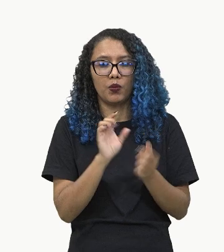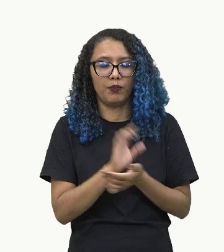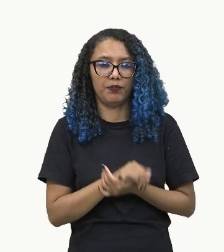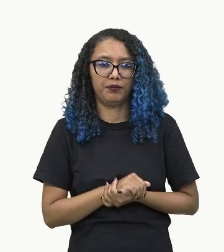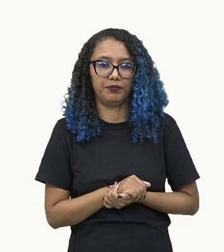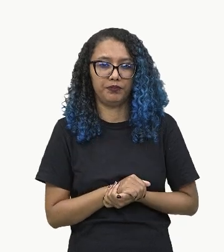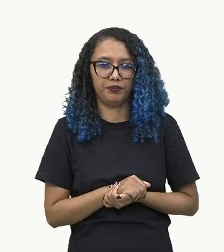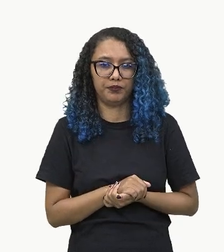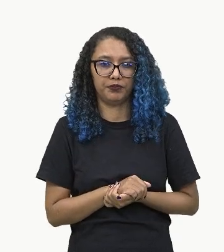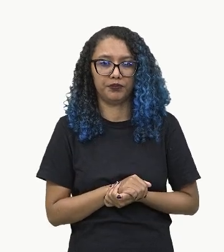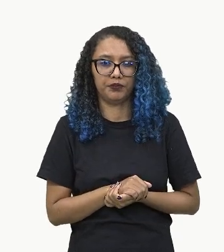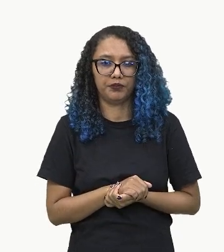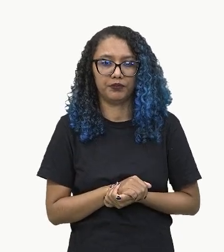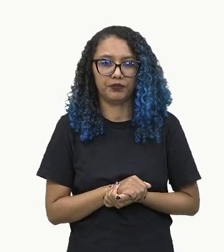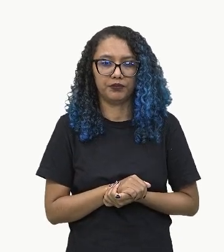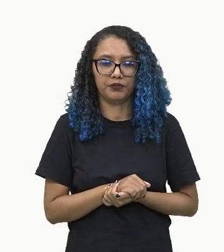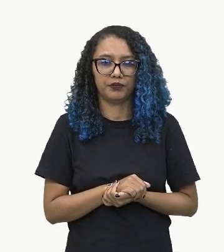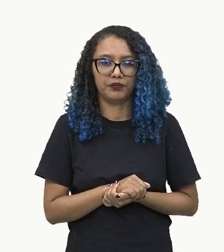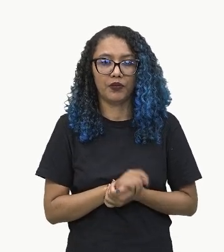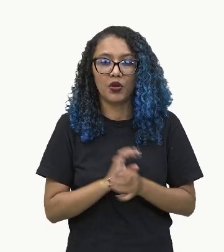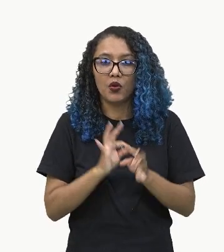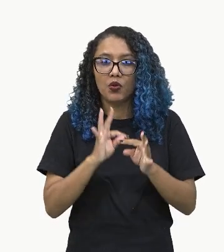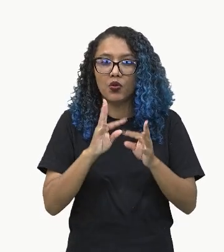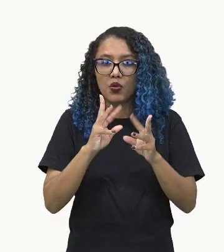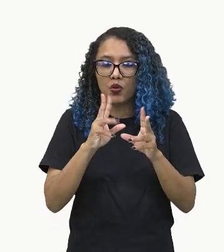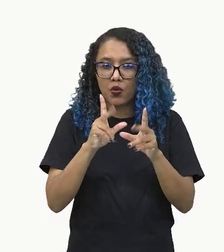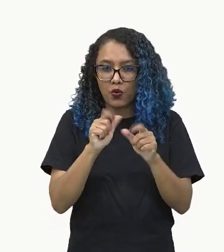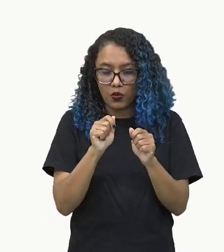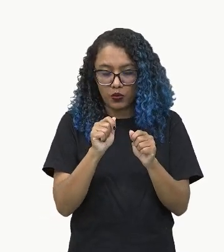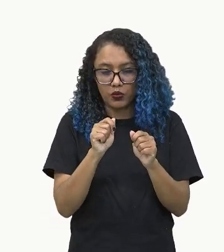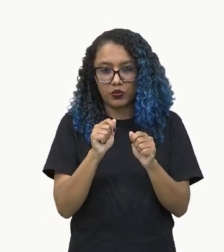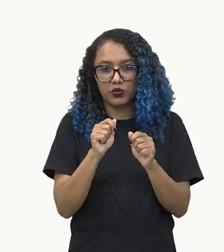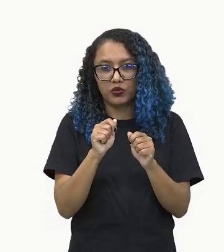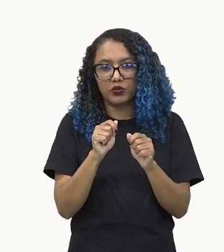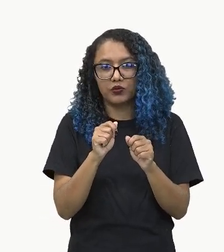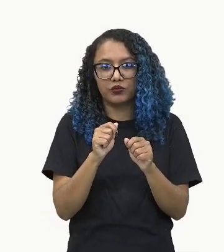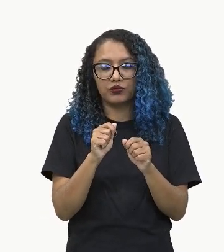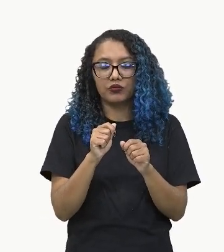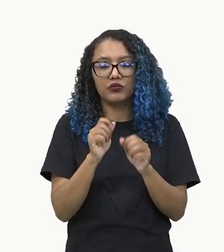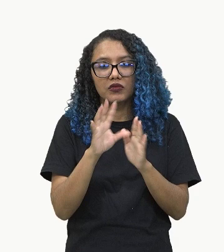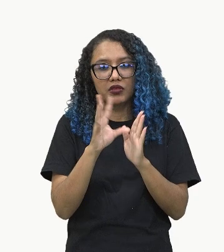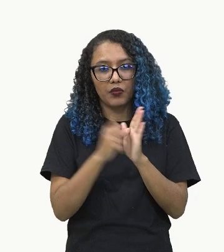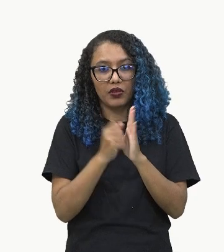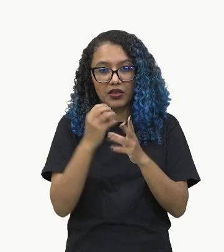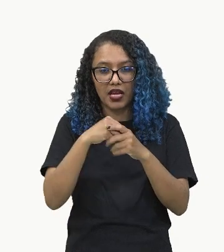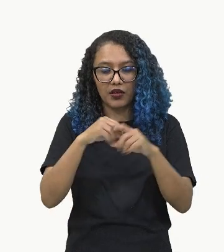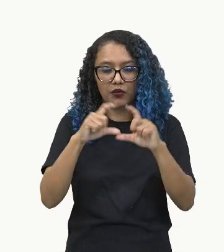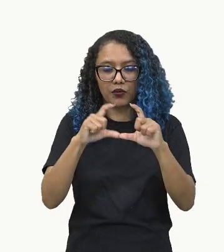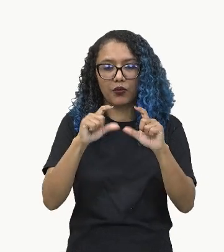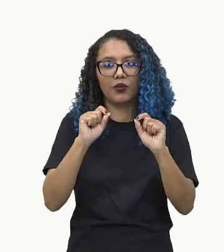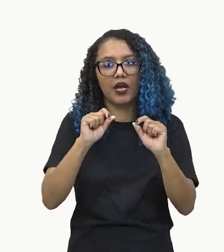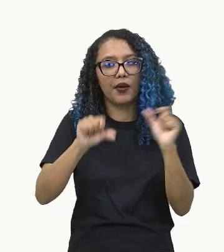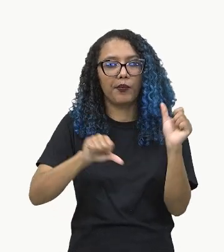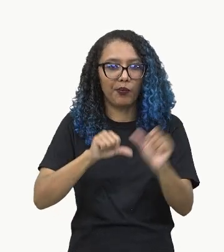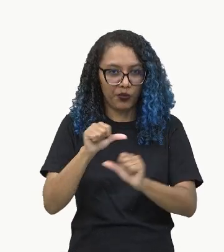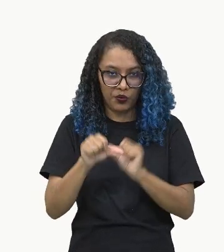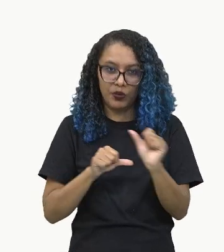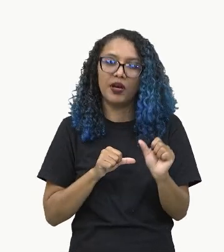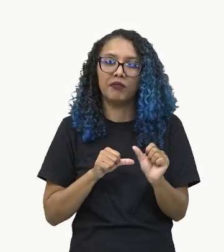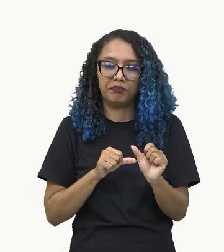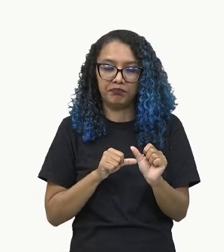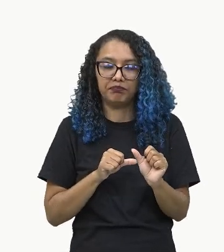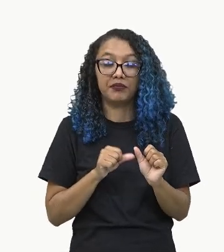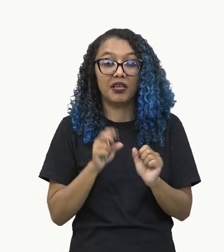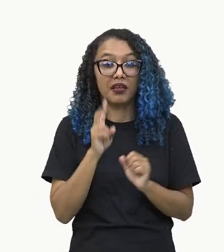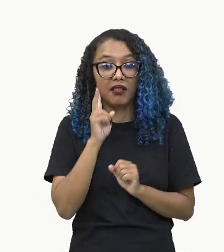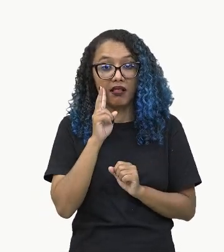vai acontecer? Todos os sinais dentro do parêntese irão mudar.